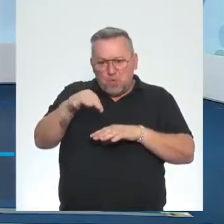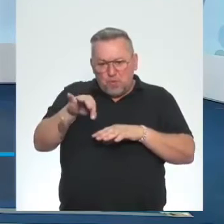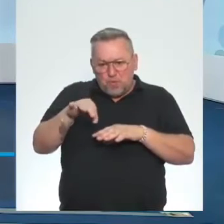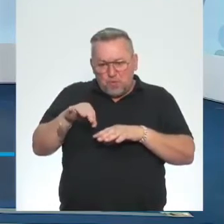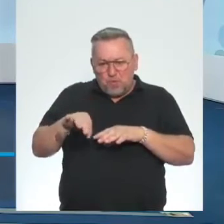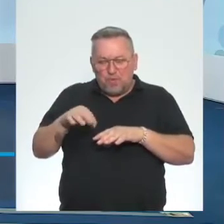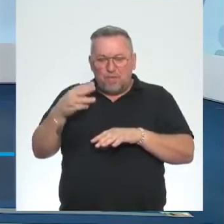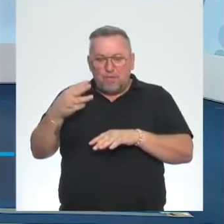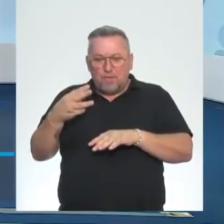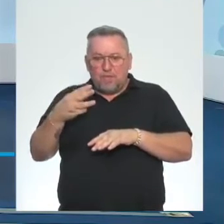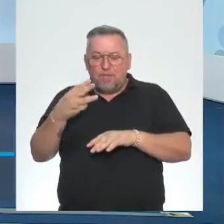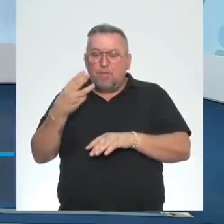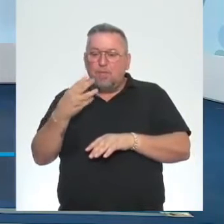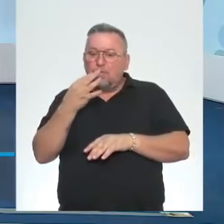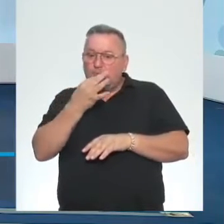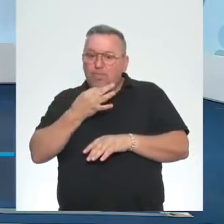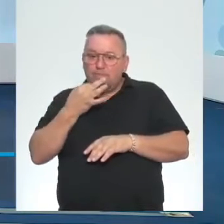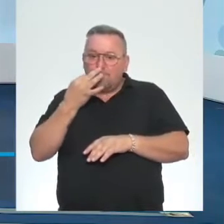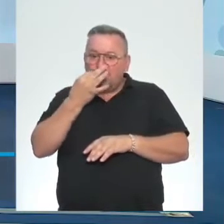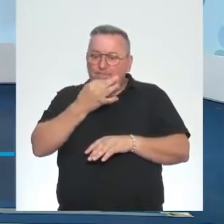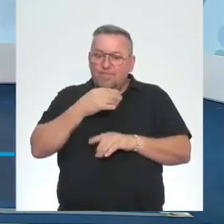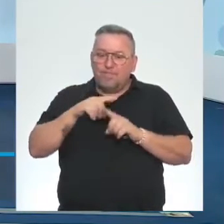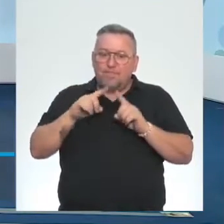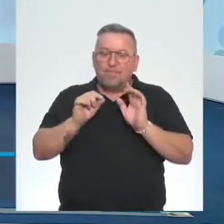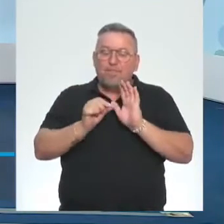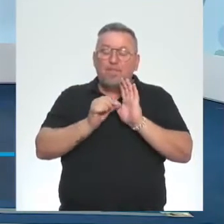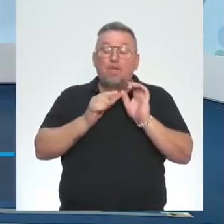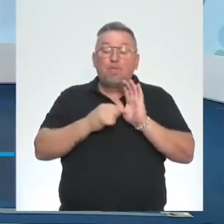uns 3 batons, fazer um monstruário e